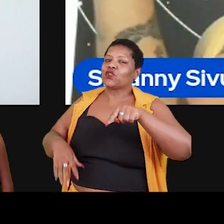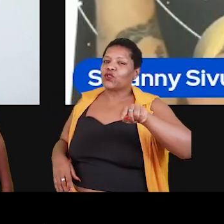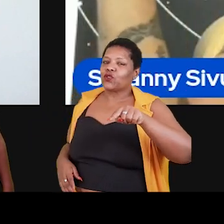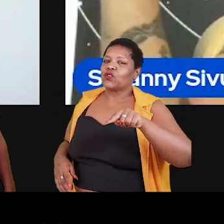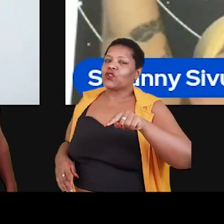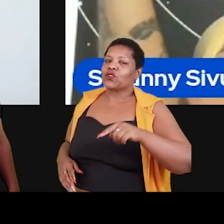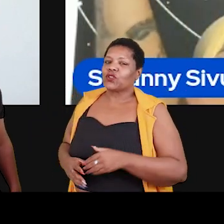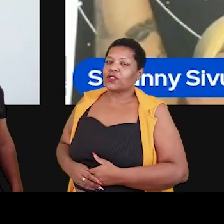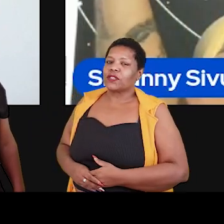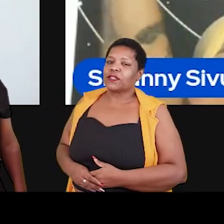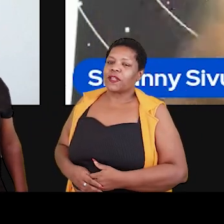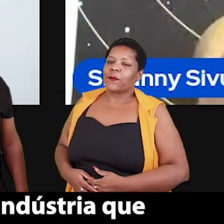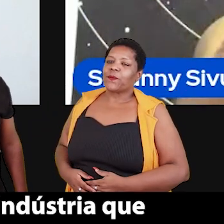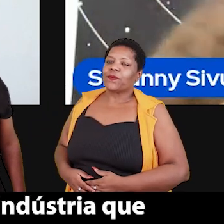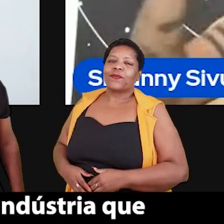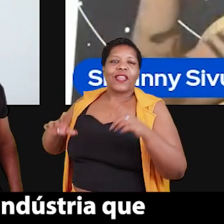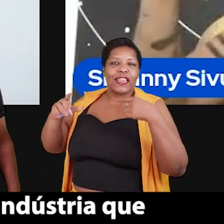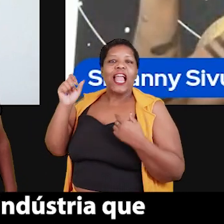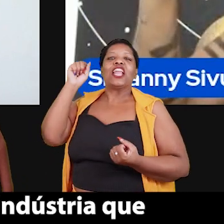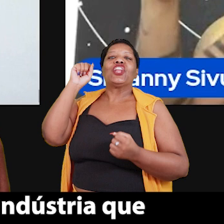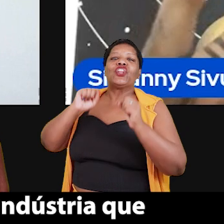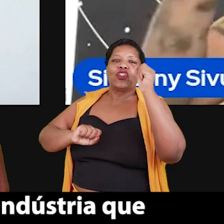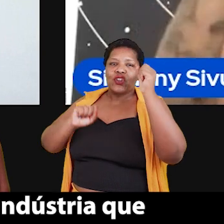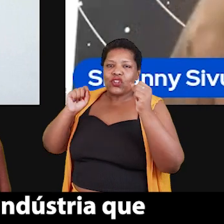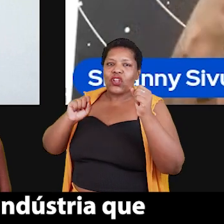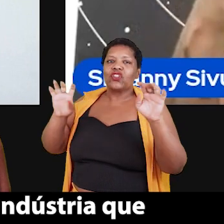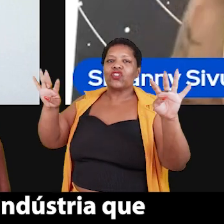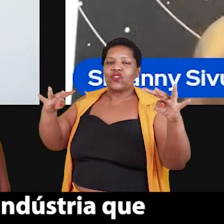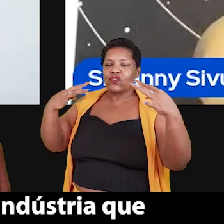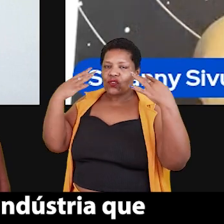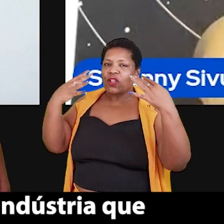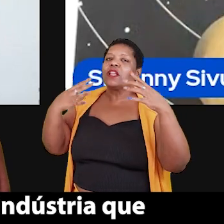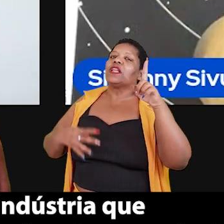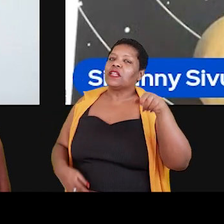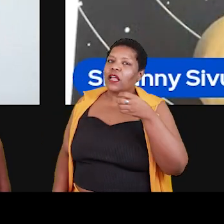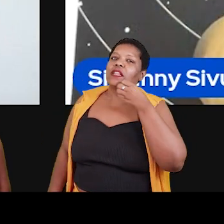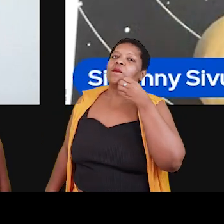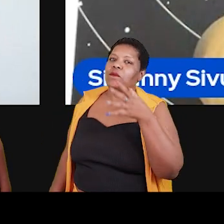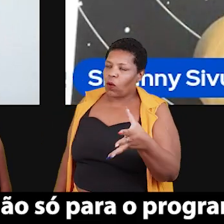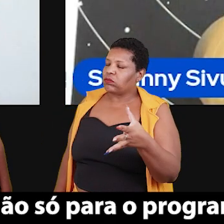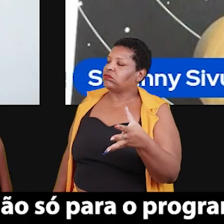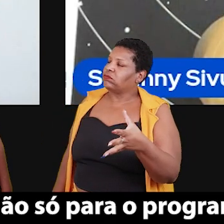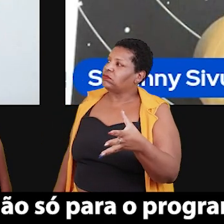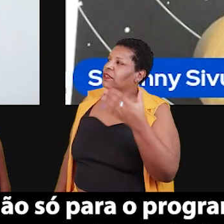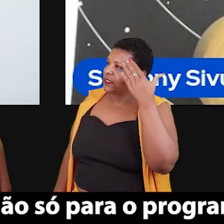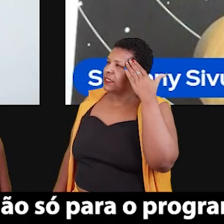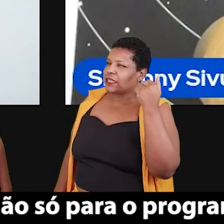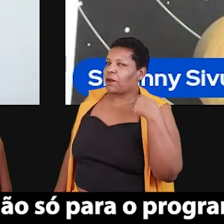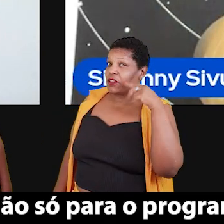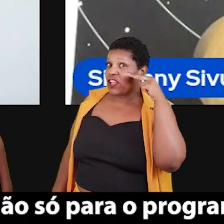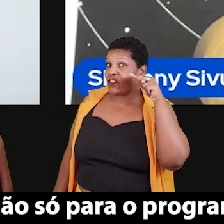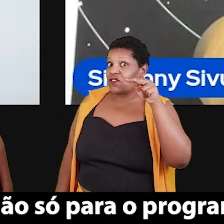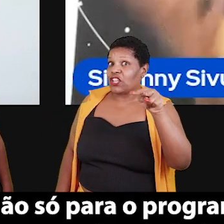de da indústria que visualizasse que isso ia ser muito bom, sabe assim? Não só